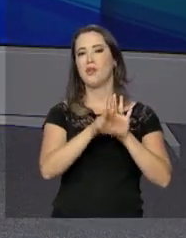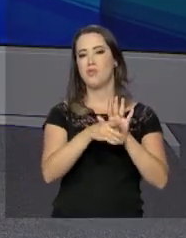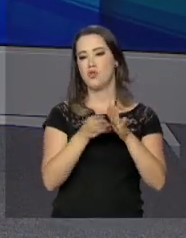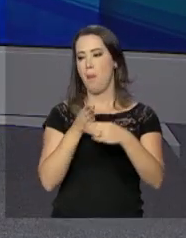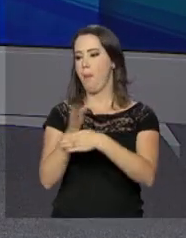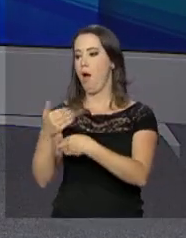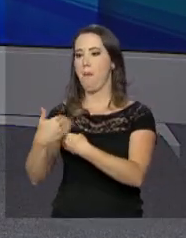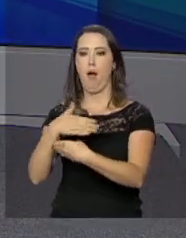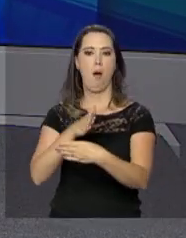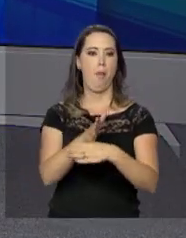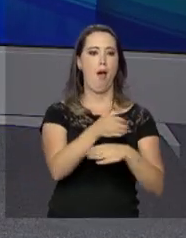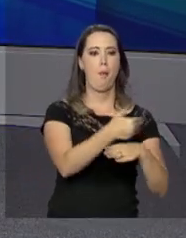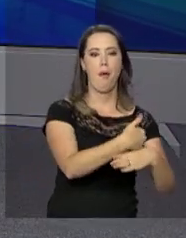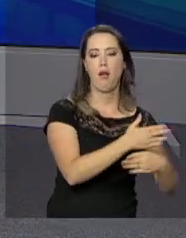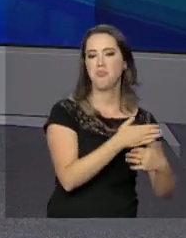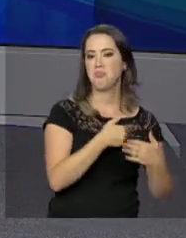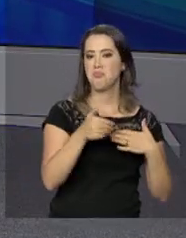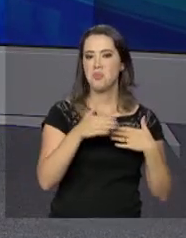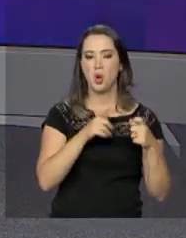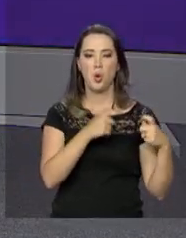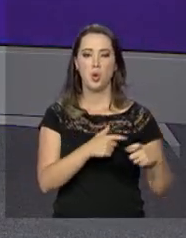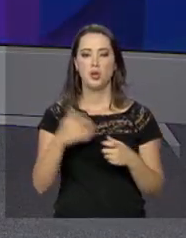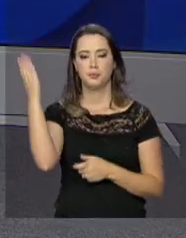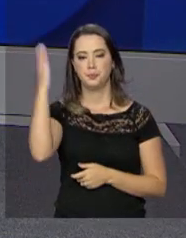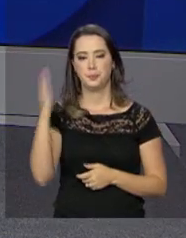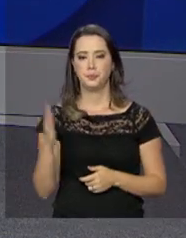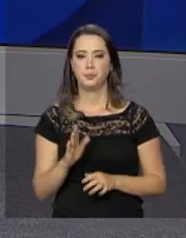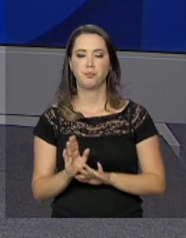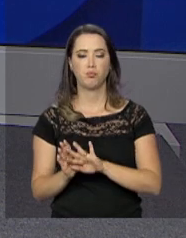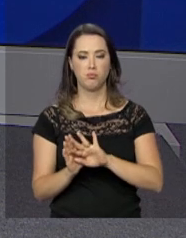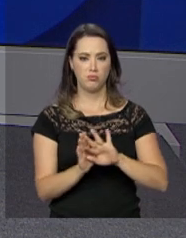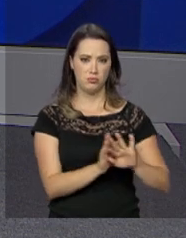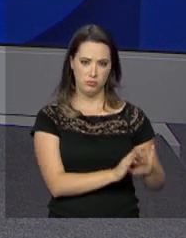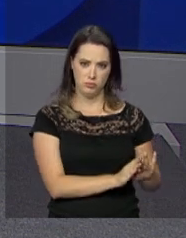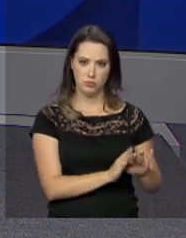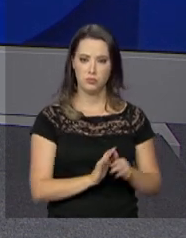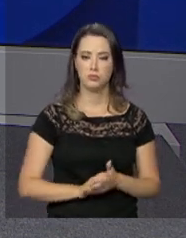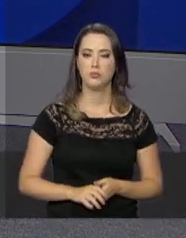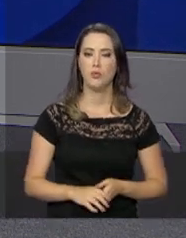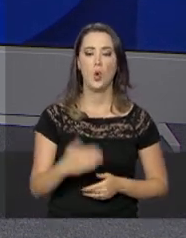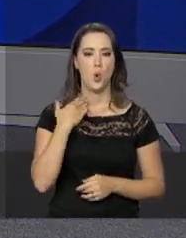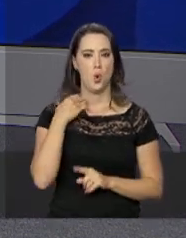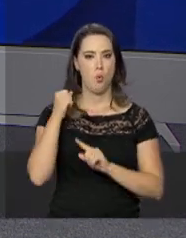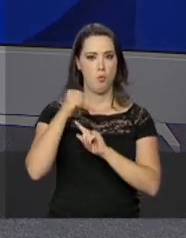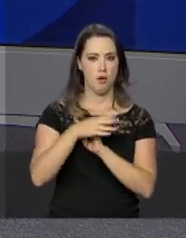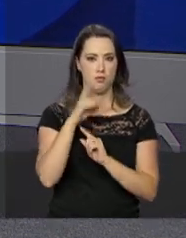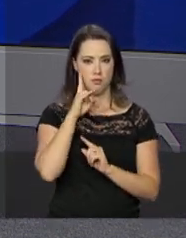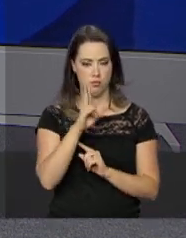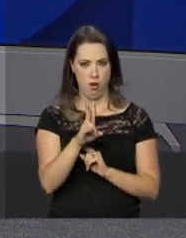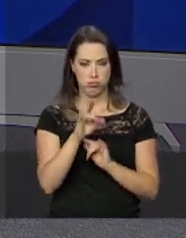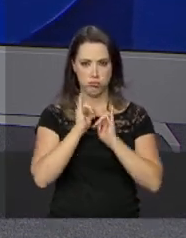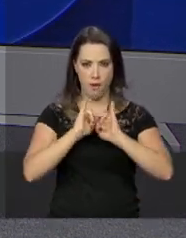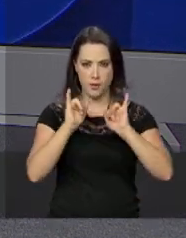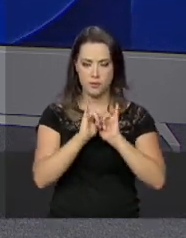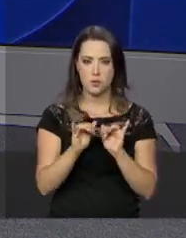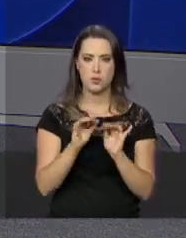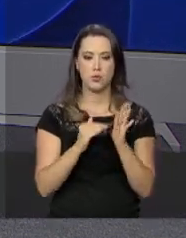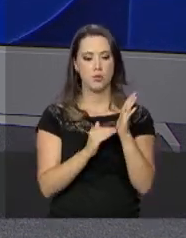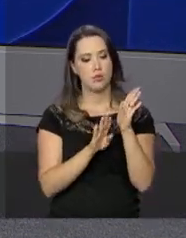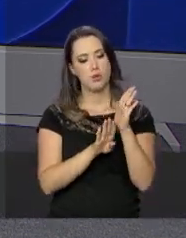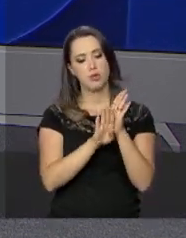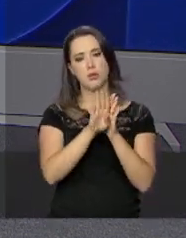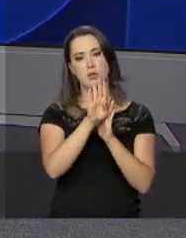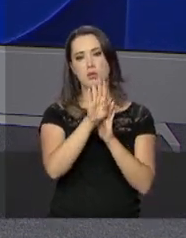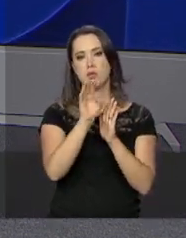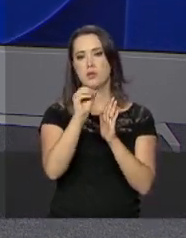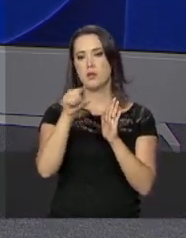o Banco Central estima que a economia brasileira cresceu 0,57% em julho, na comparação com o mês anterior.